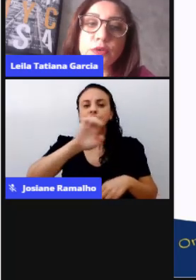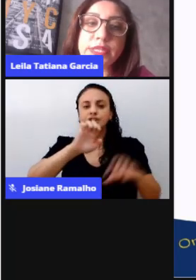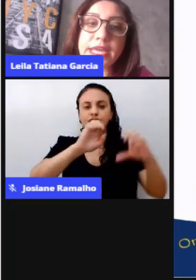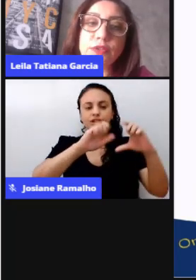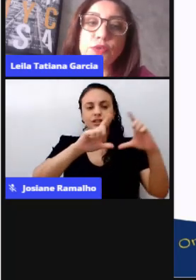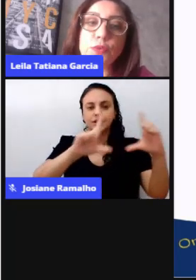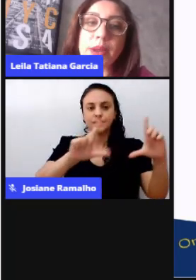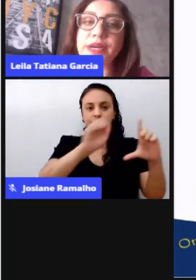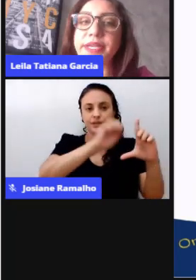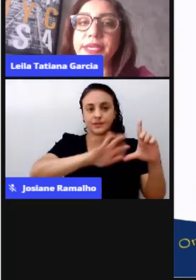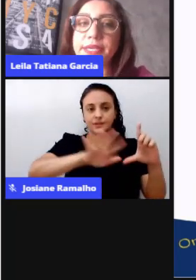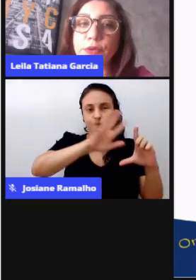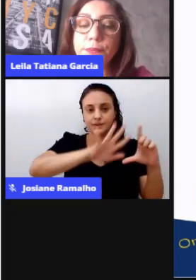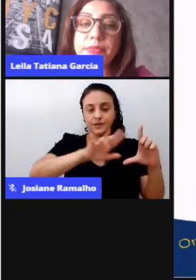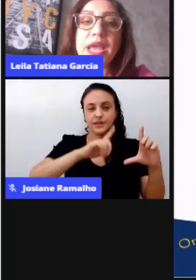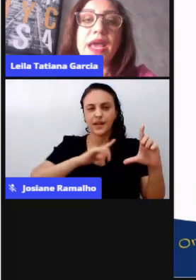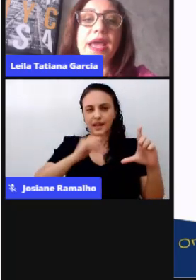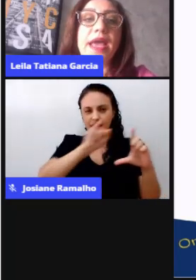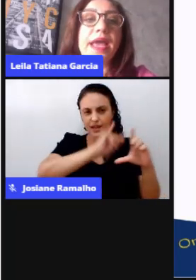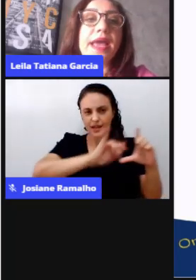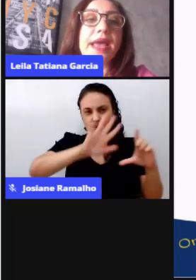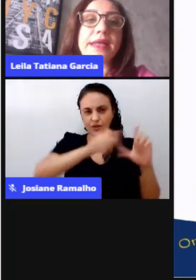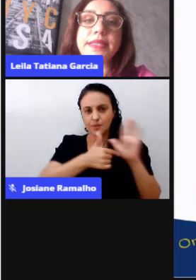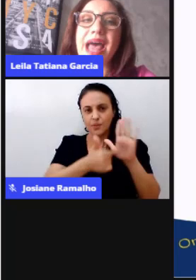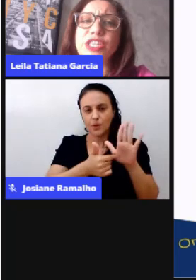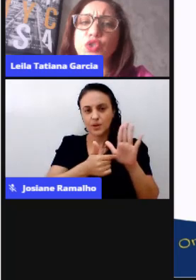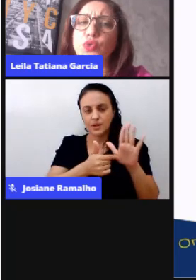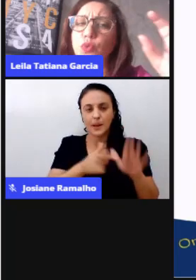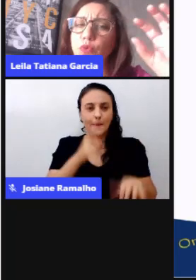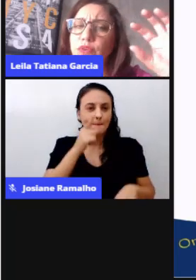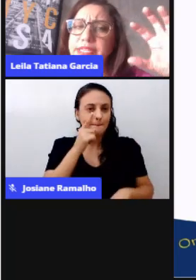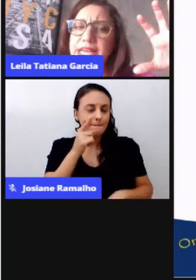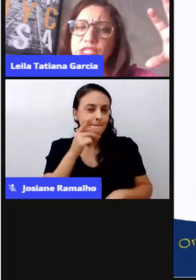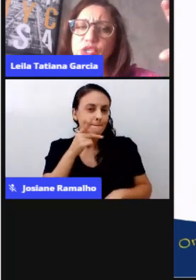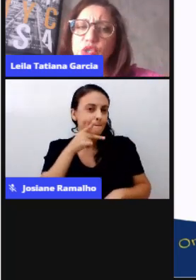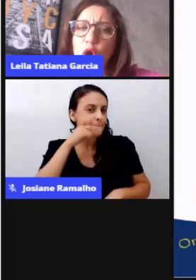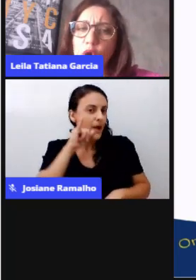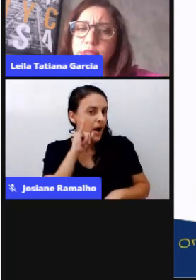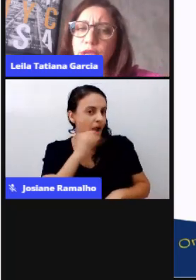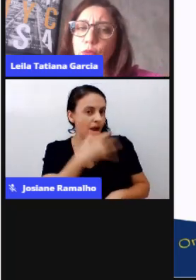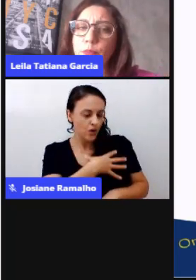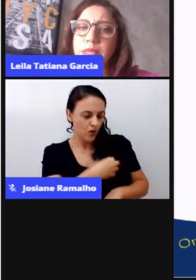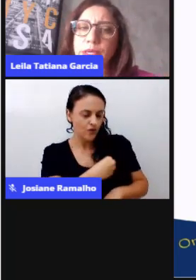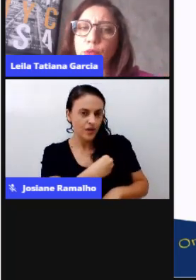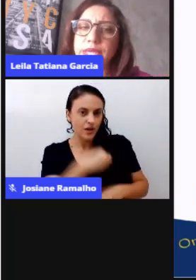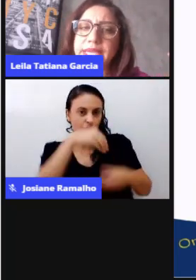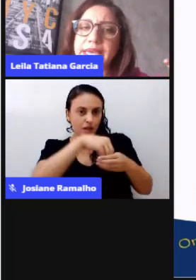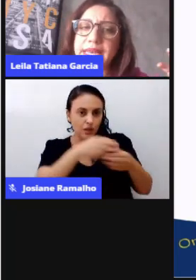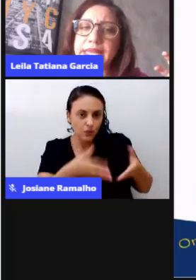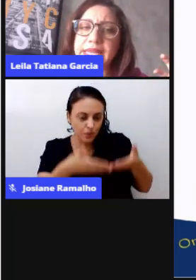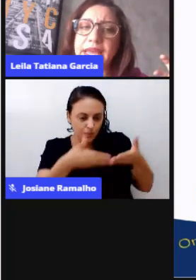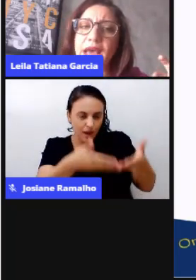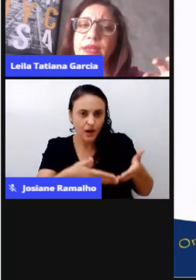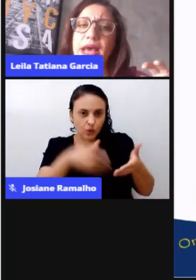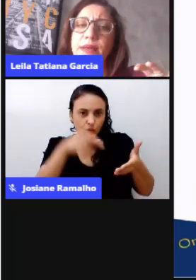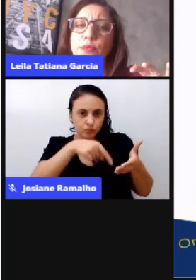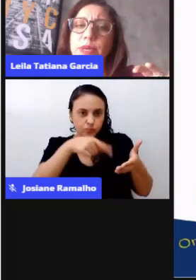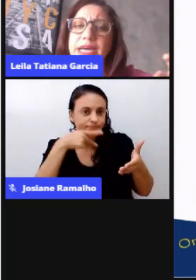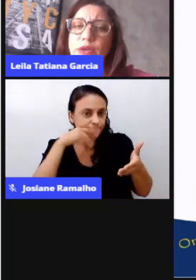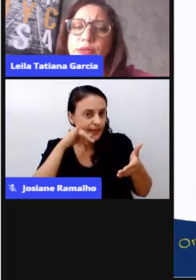um filho dentro de um barquinho. Tá chuva, tá sol, tem um pinguim